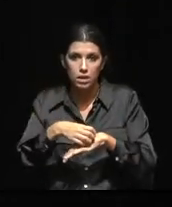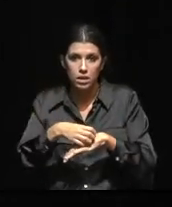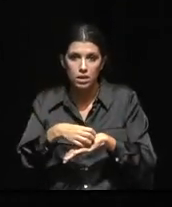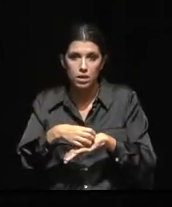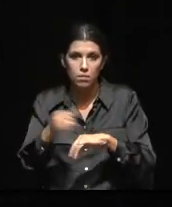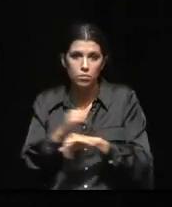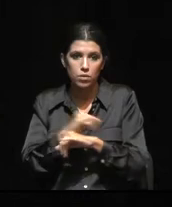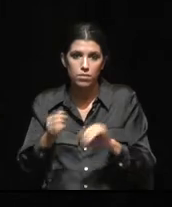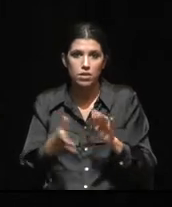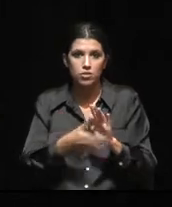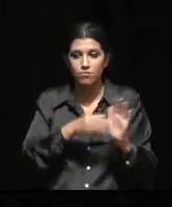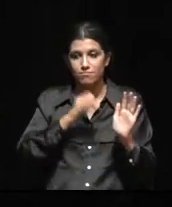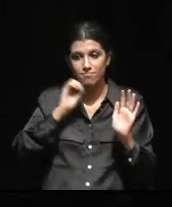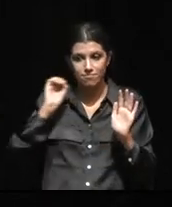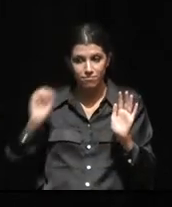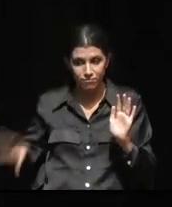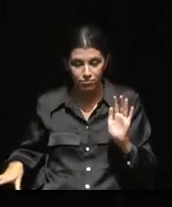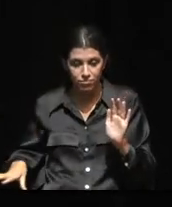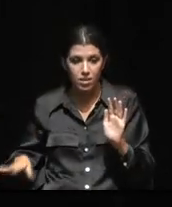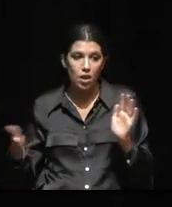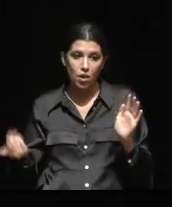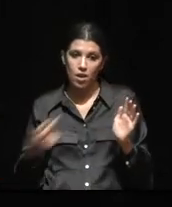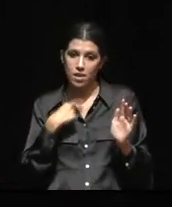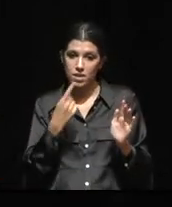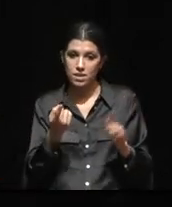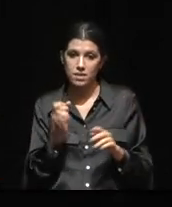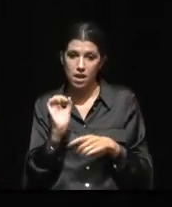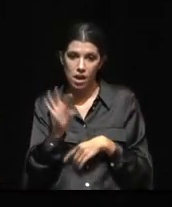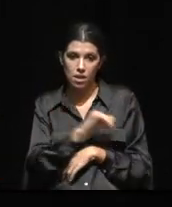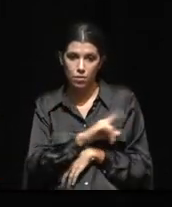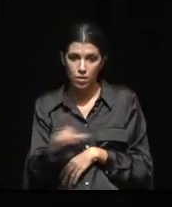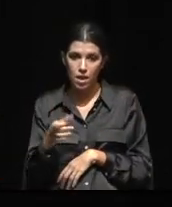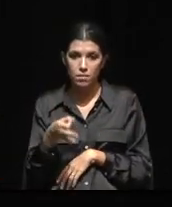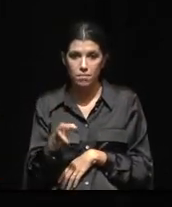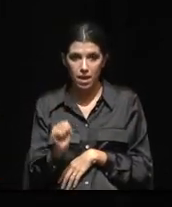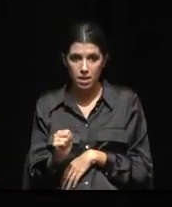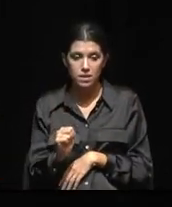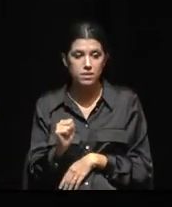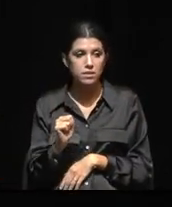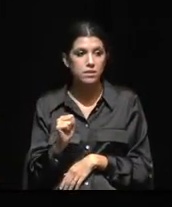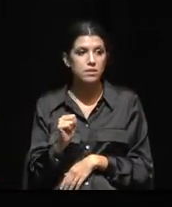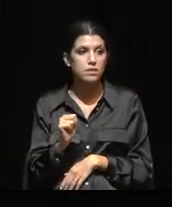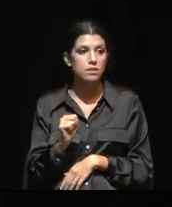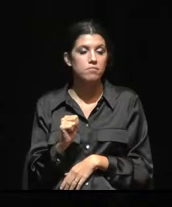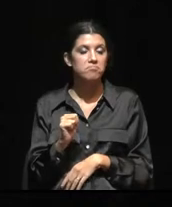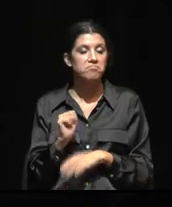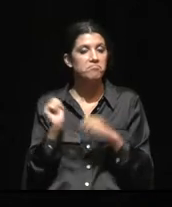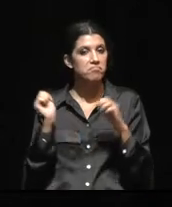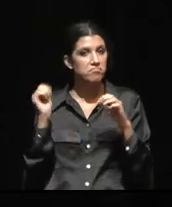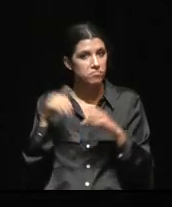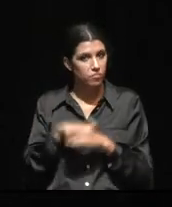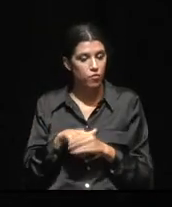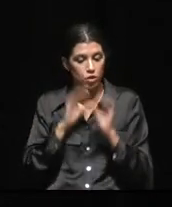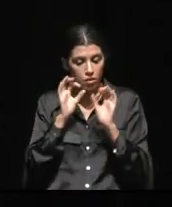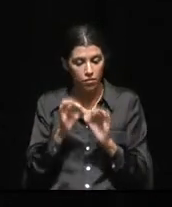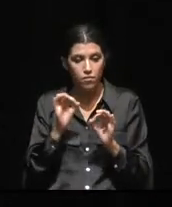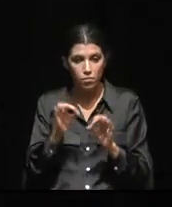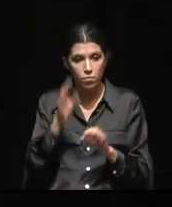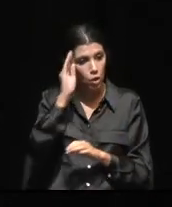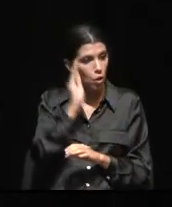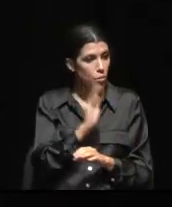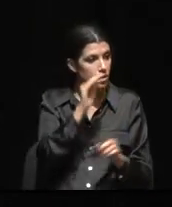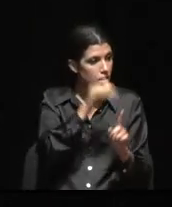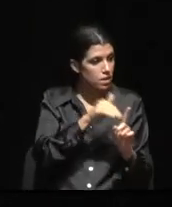nesse sentido senhora Presidente duas notas a primeira o PS acompanhará porque se trata de uma uma recomendação ao